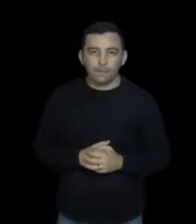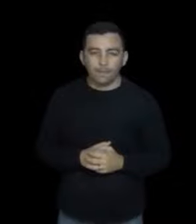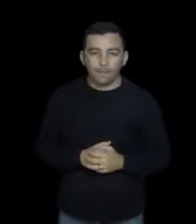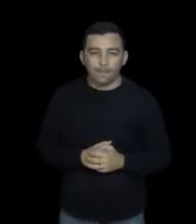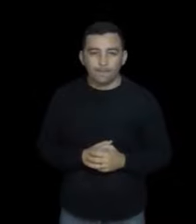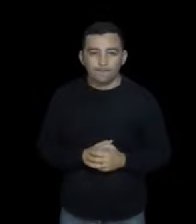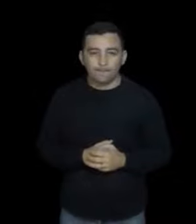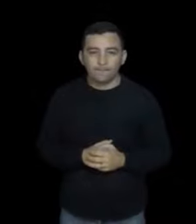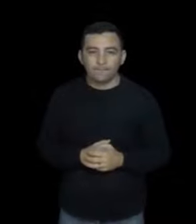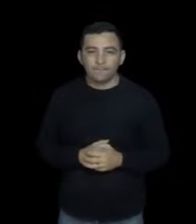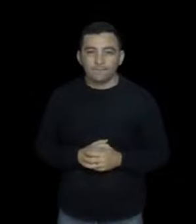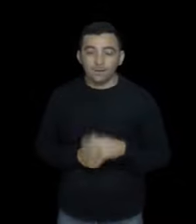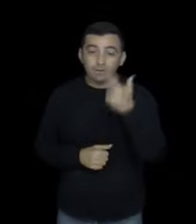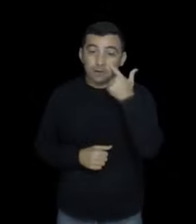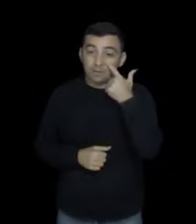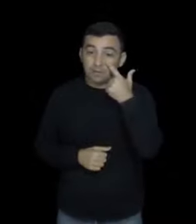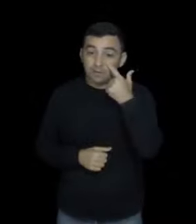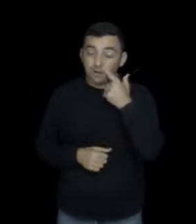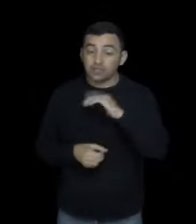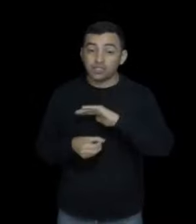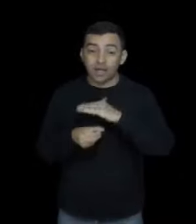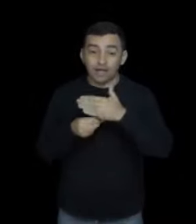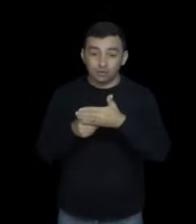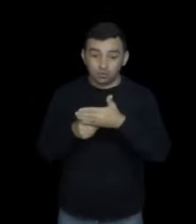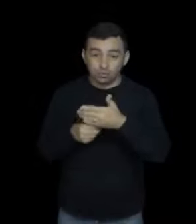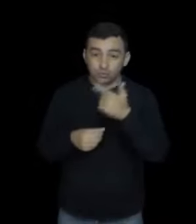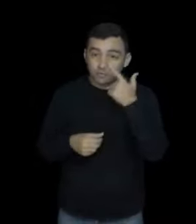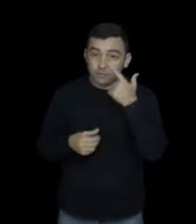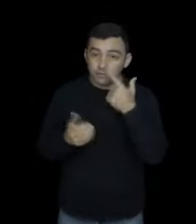essa condição Esse é o ginásio